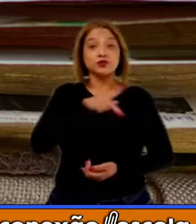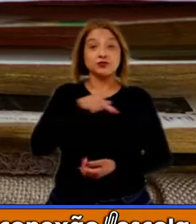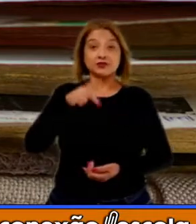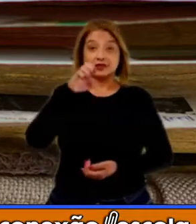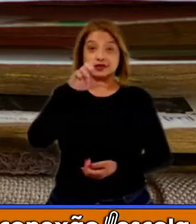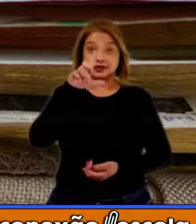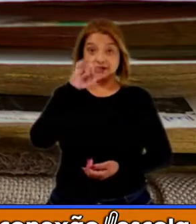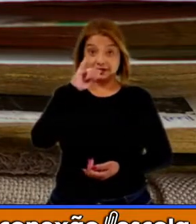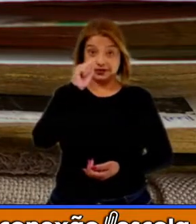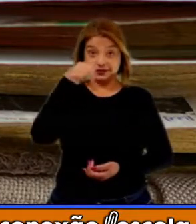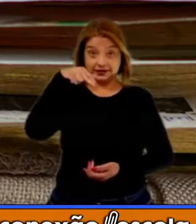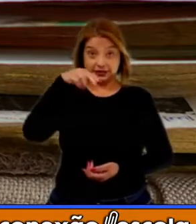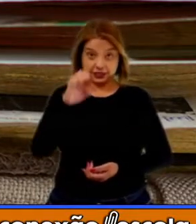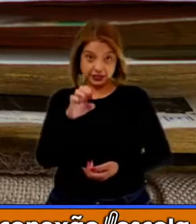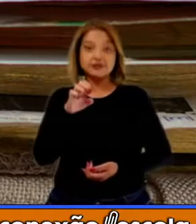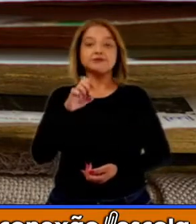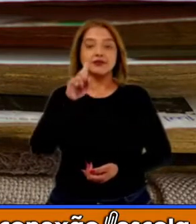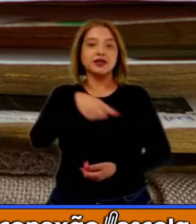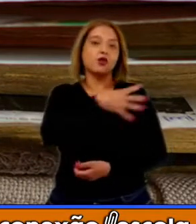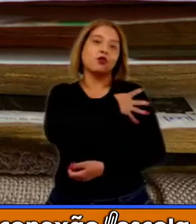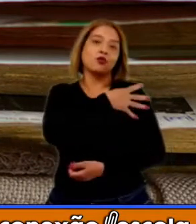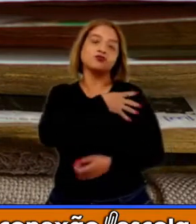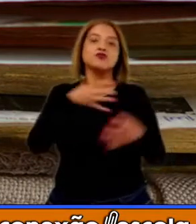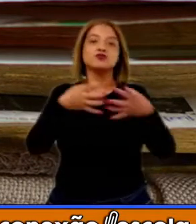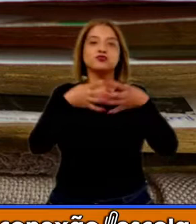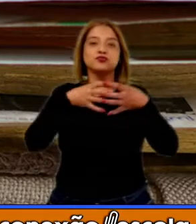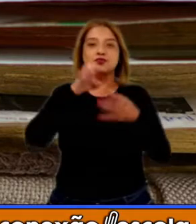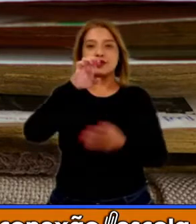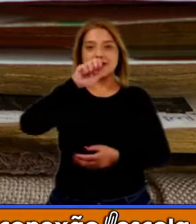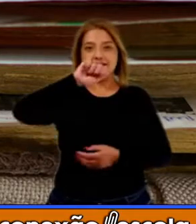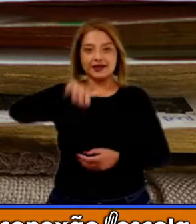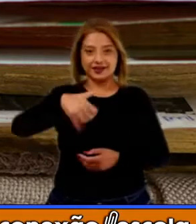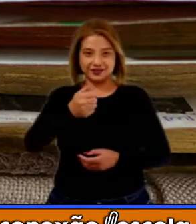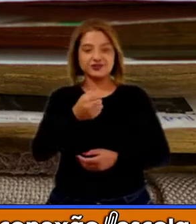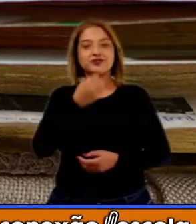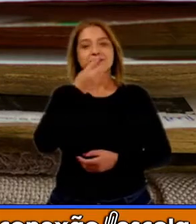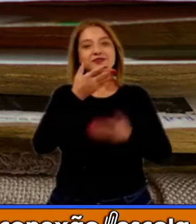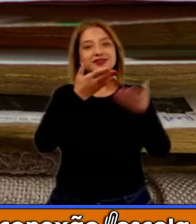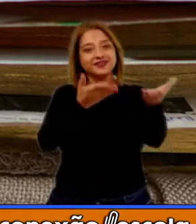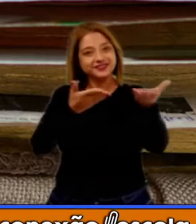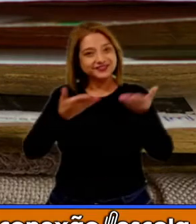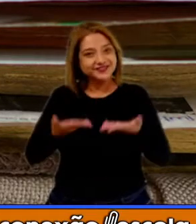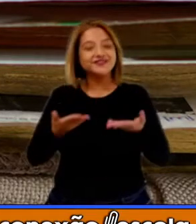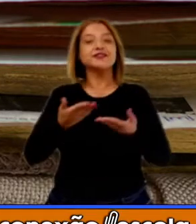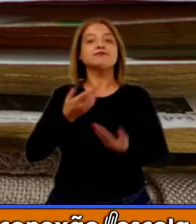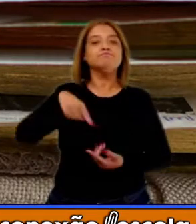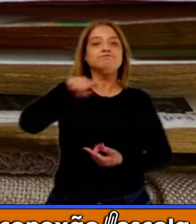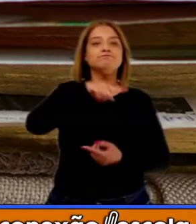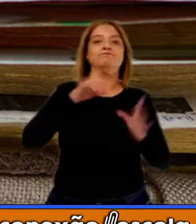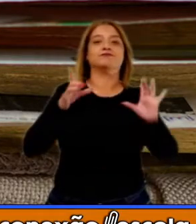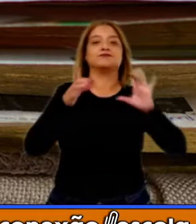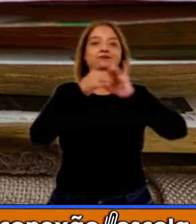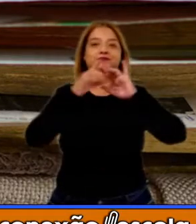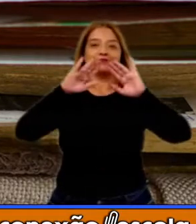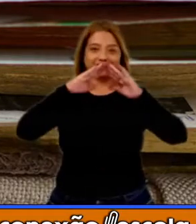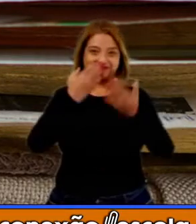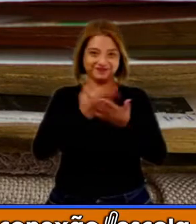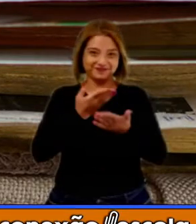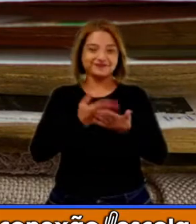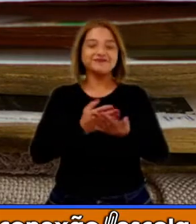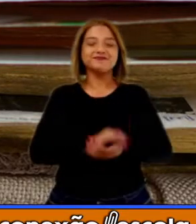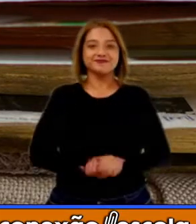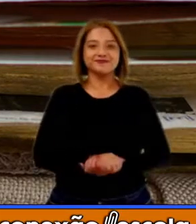professora Eliane Trindade, da quarta série da EAJA. Sejam bem-vindos ao programa Conexão